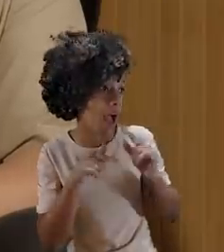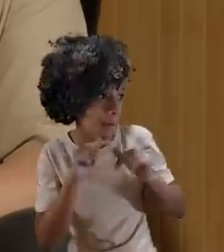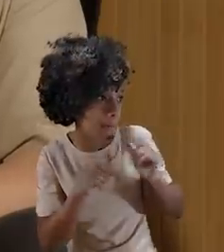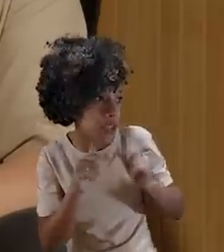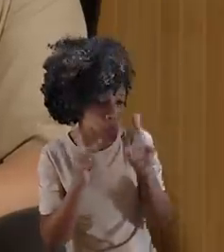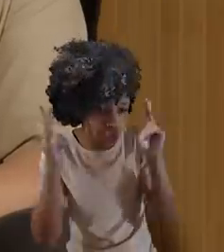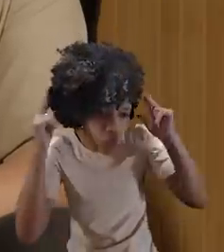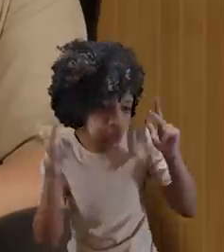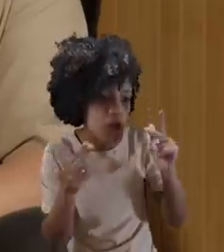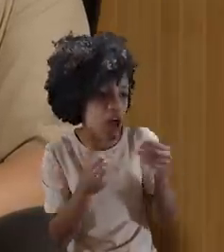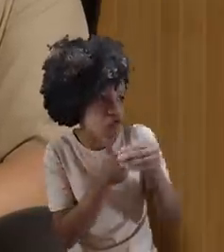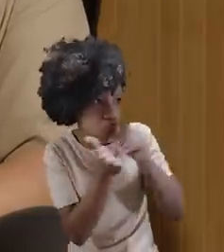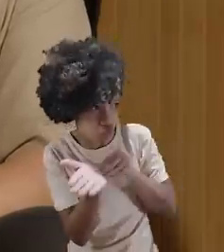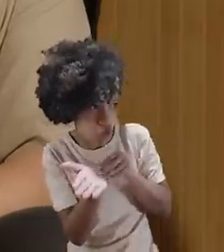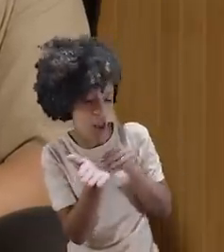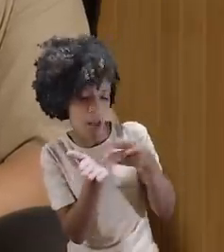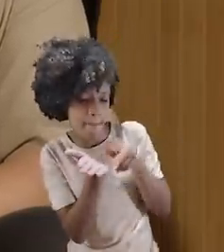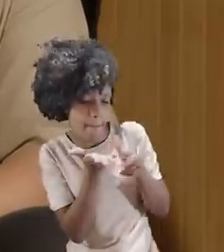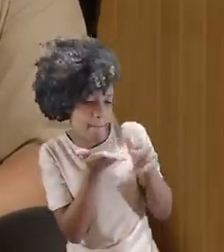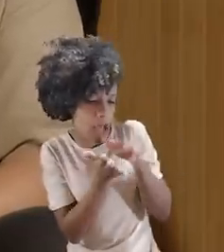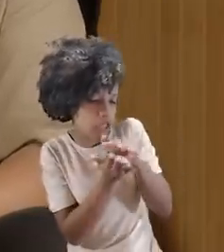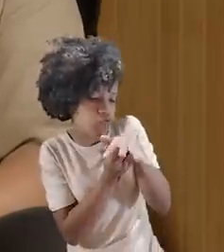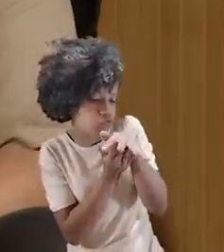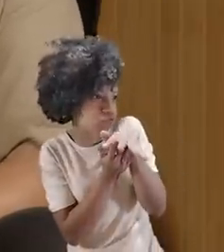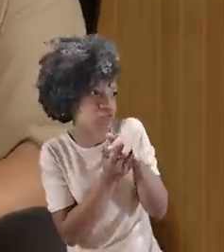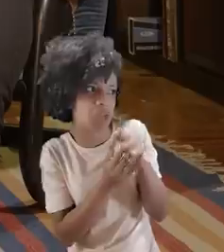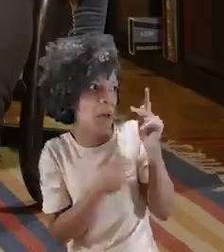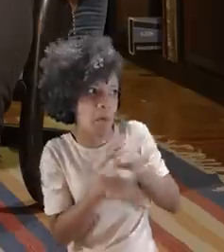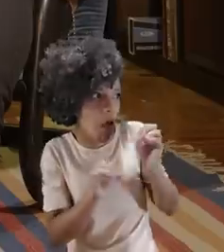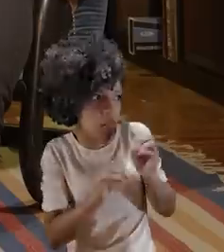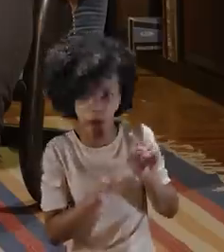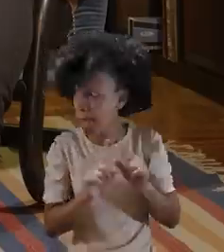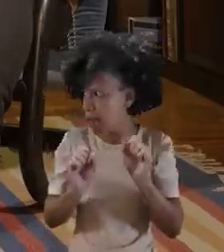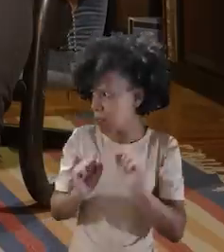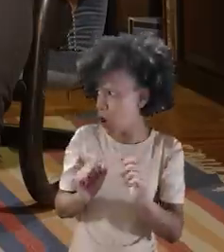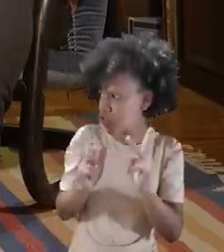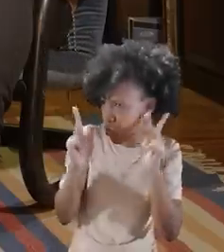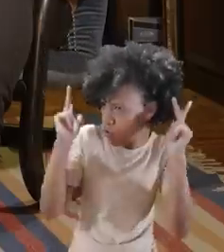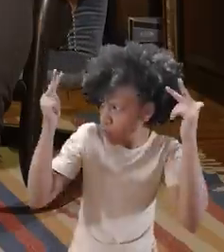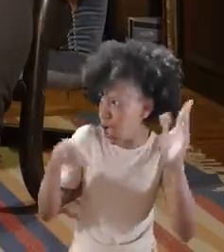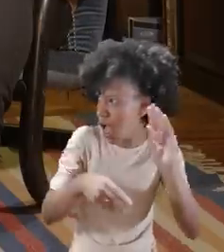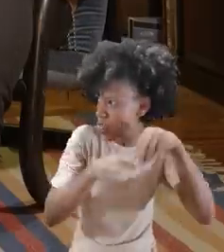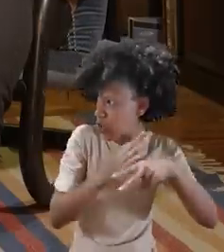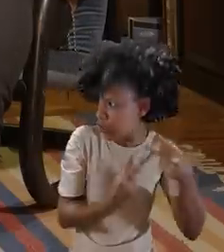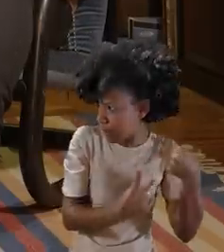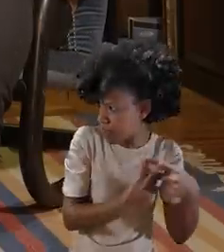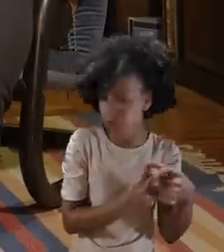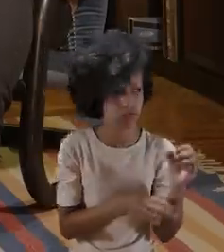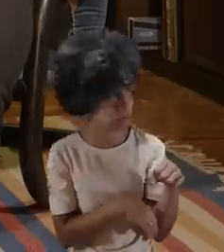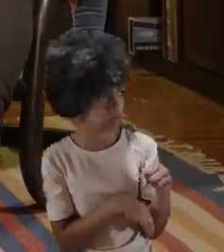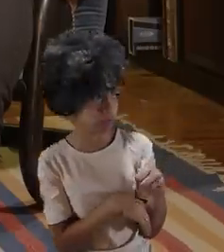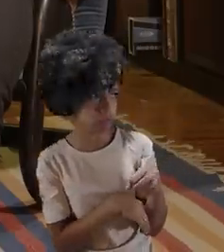duas pontas dele para não ficar com a parte de segurança da lâmina que faz o degradê lá só uma coisa sem máquina assim nenhuma descaso pode cortar o cabelo na prisão e